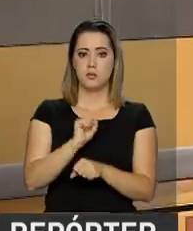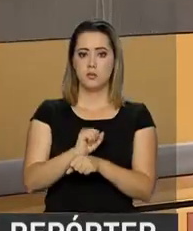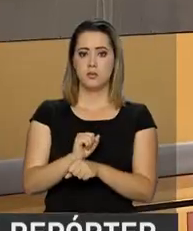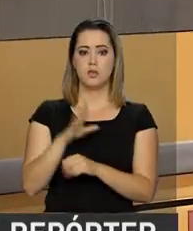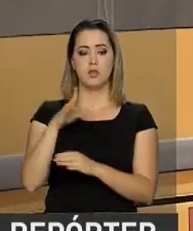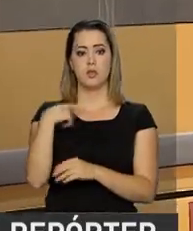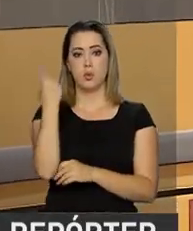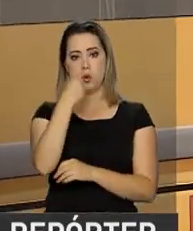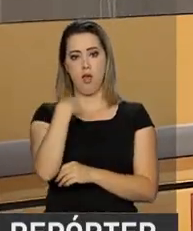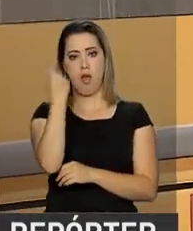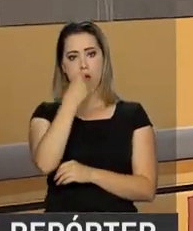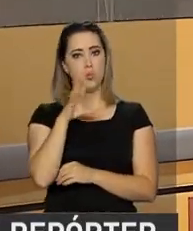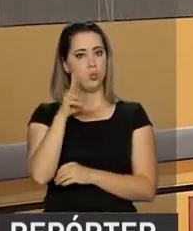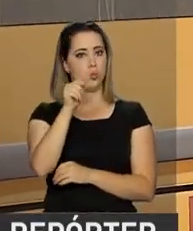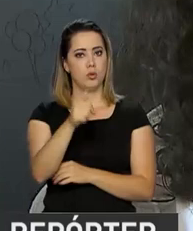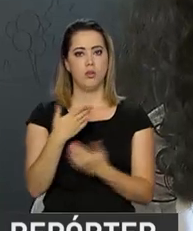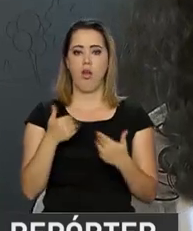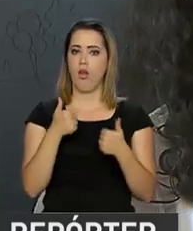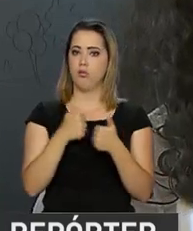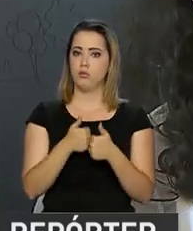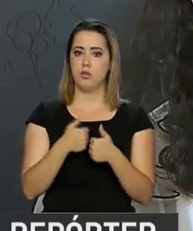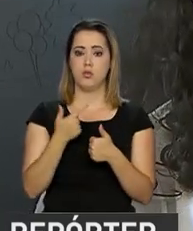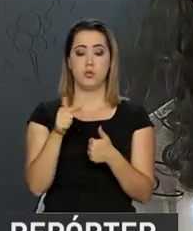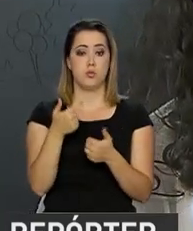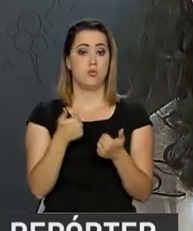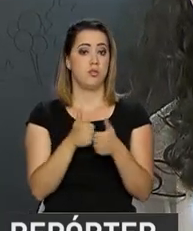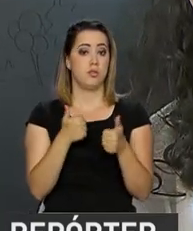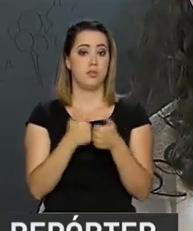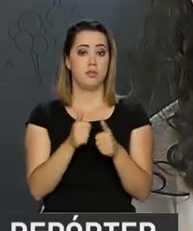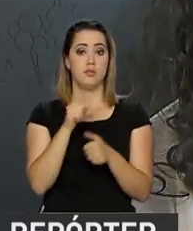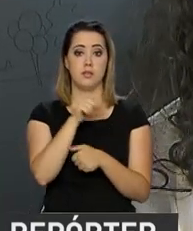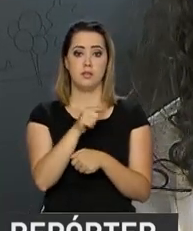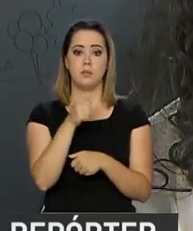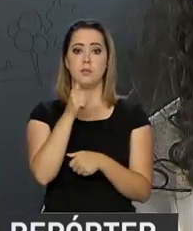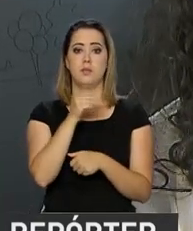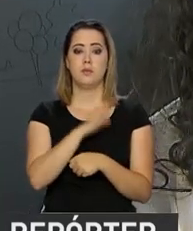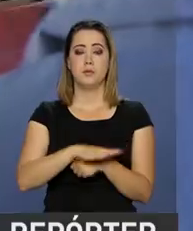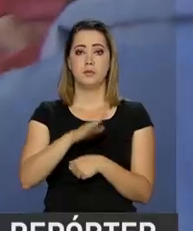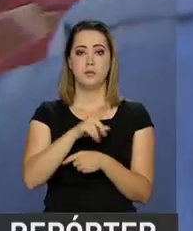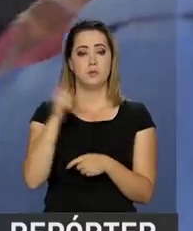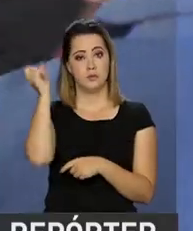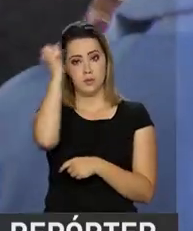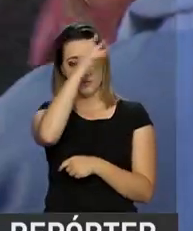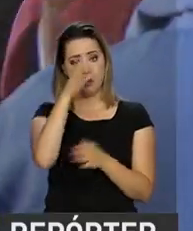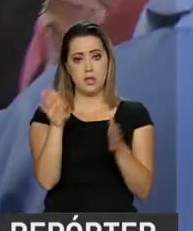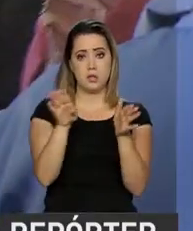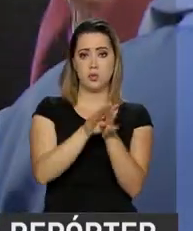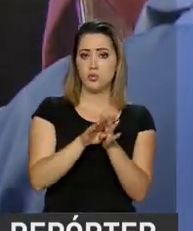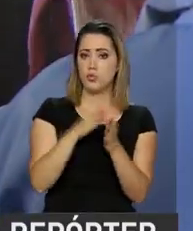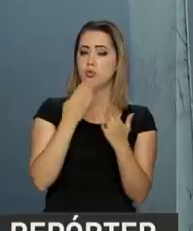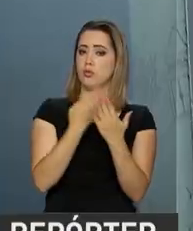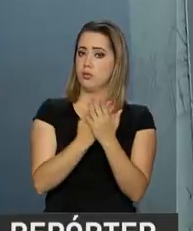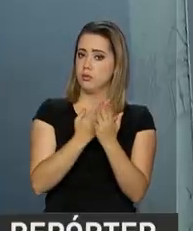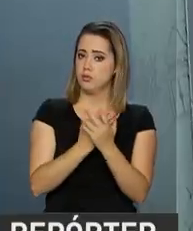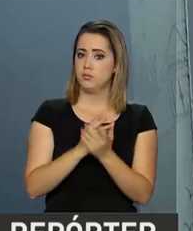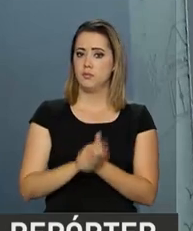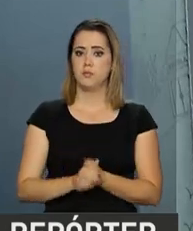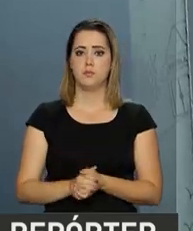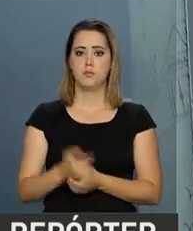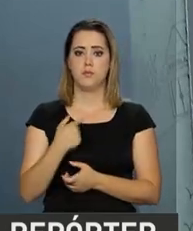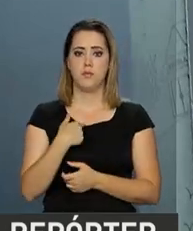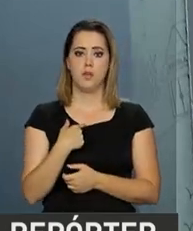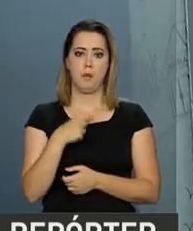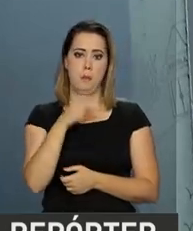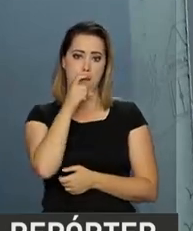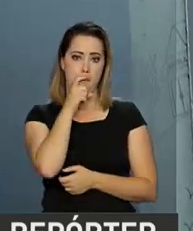escola durante todo o período de aula sem o transporte yasm teria dificuldade para estudar eu ia vir com